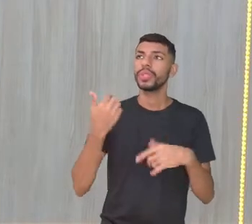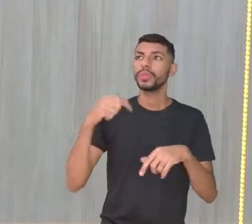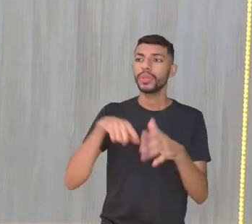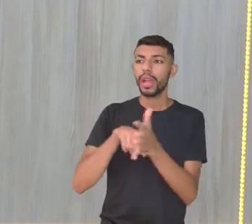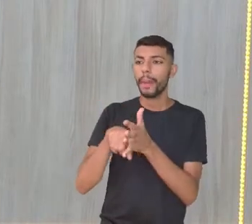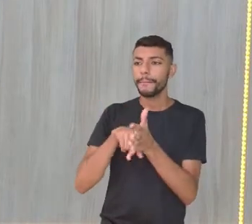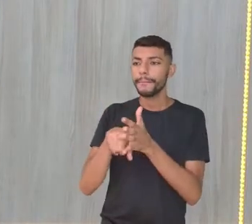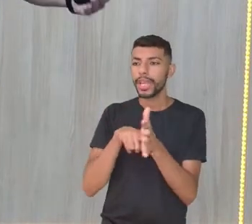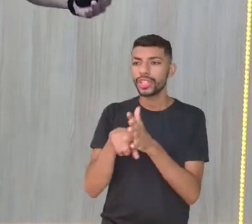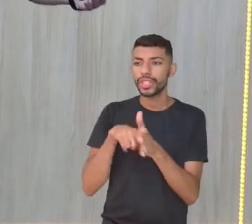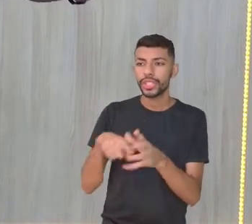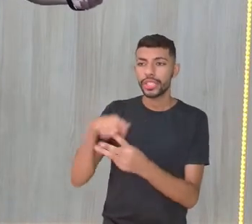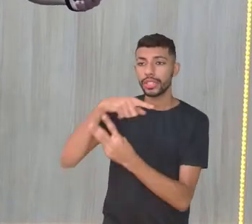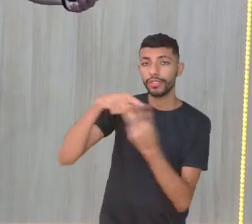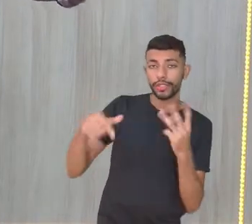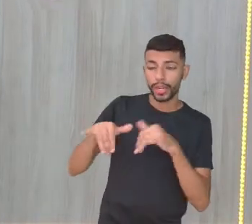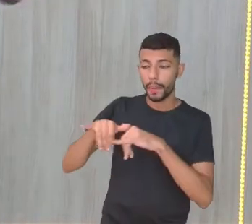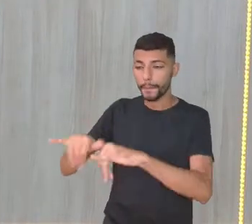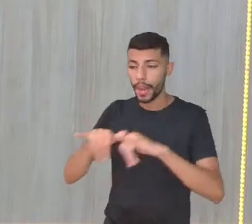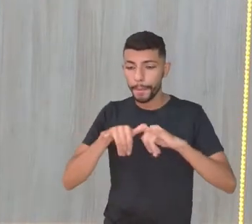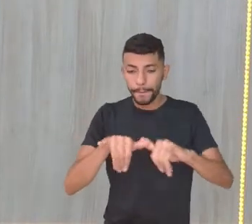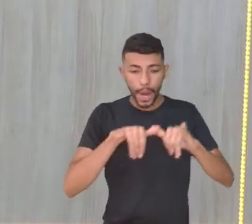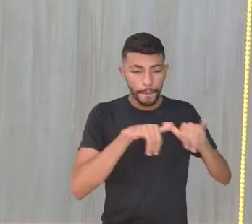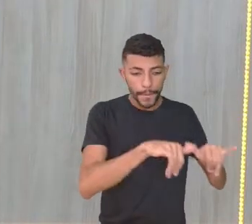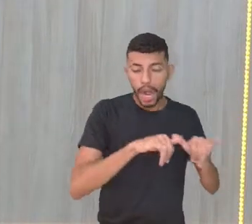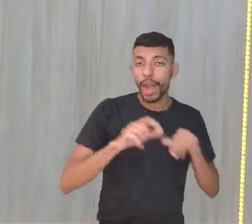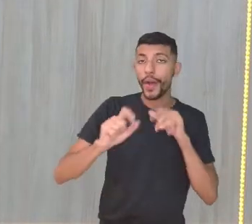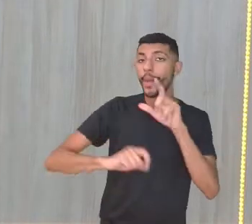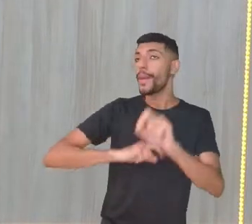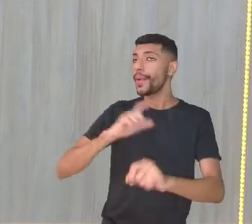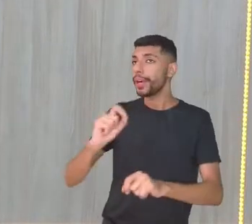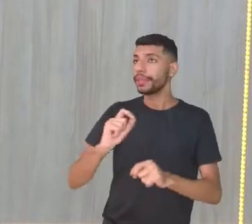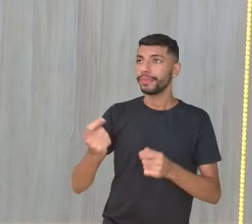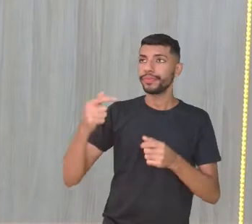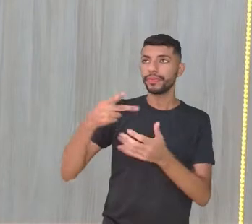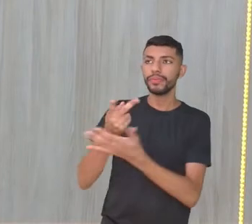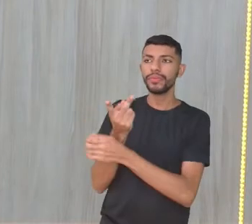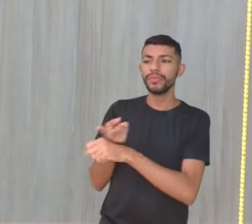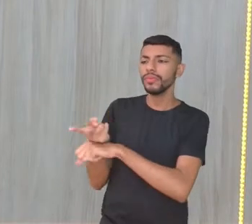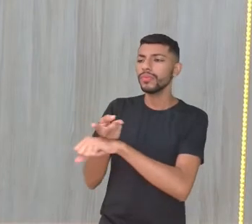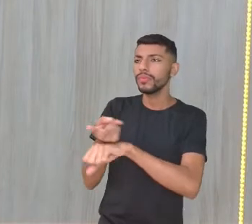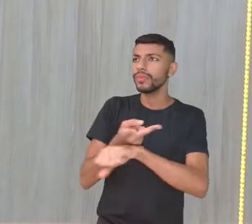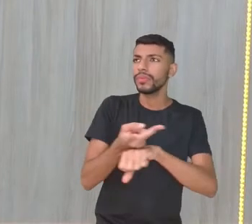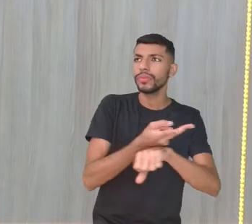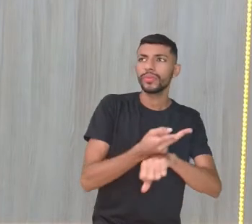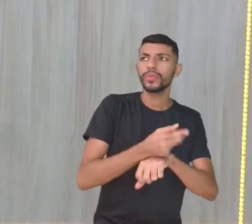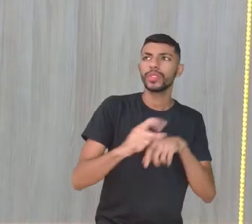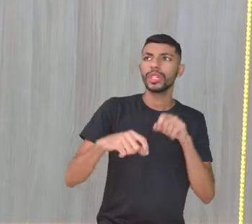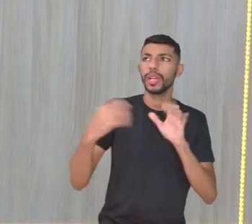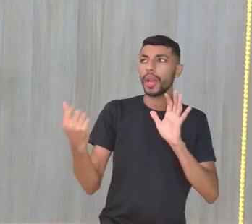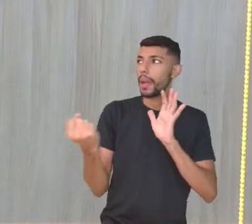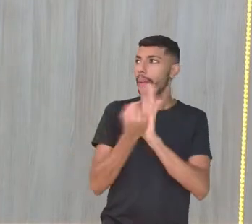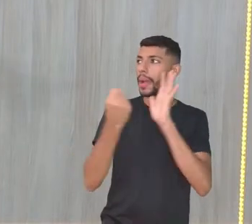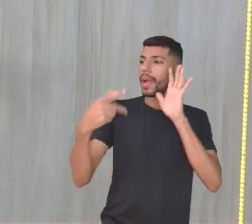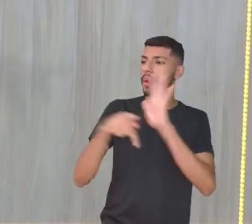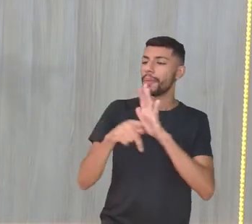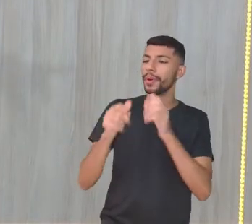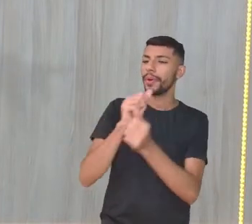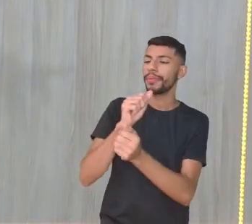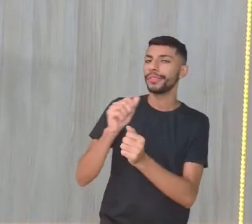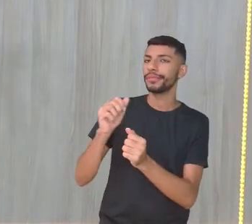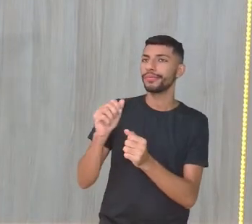nos 3 mercados diferentes que ela vai, por exemplo, procurar a marca daquele determinado